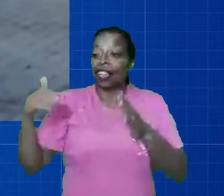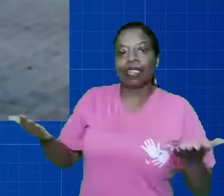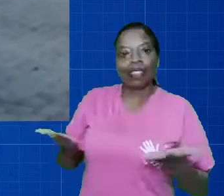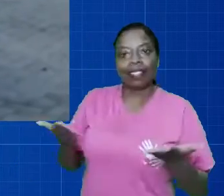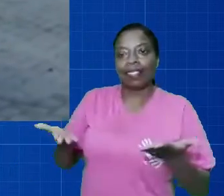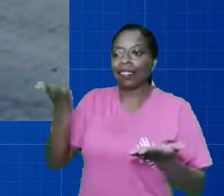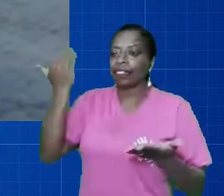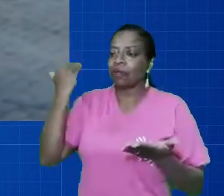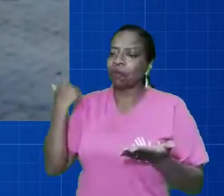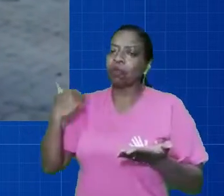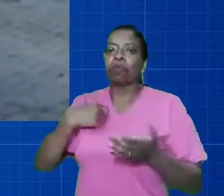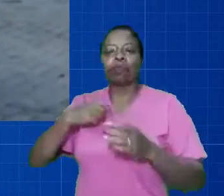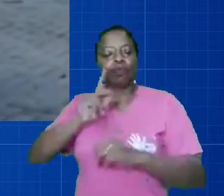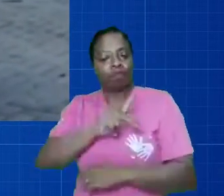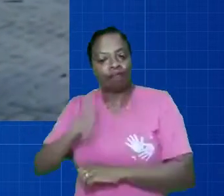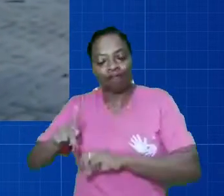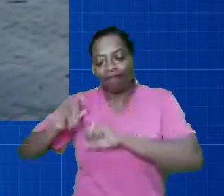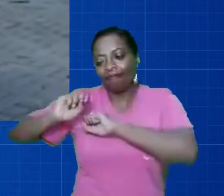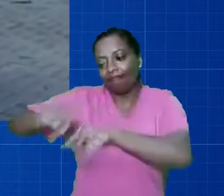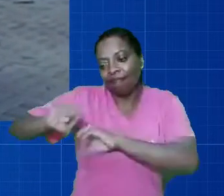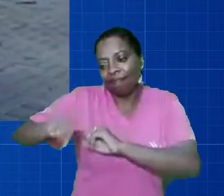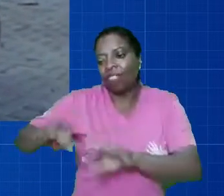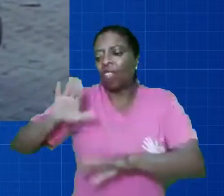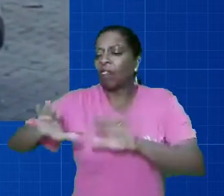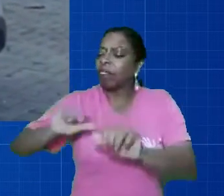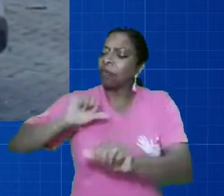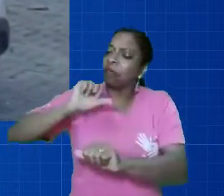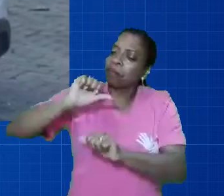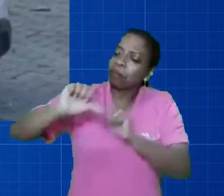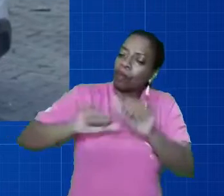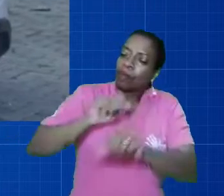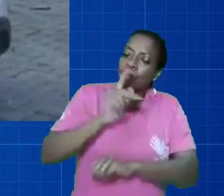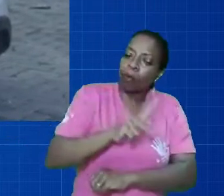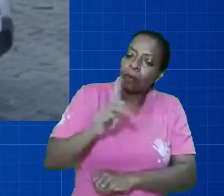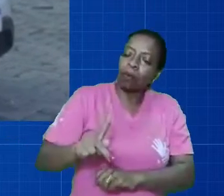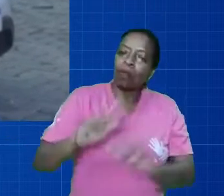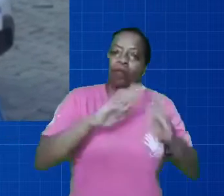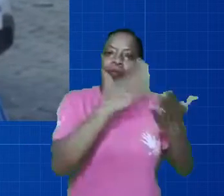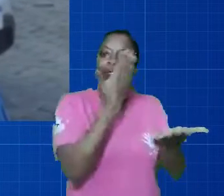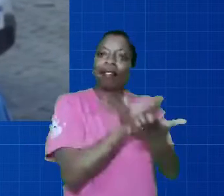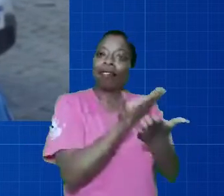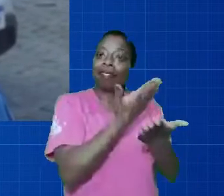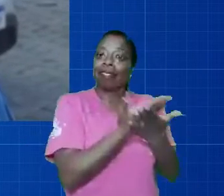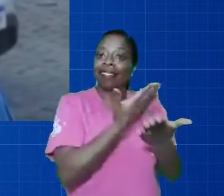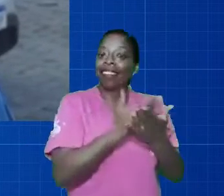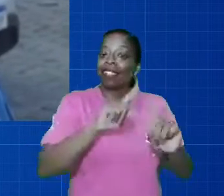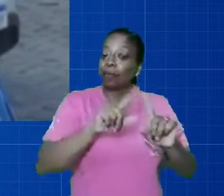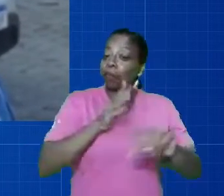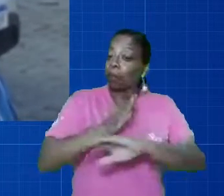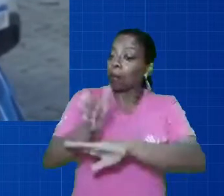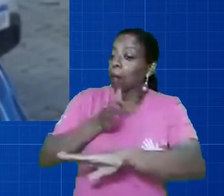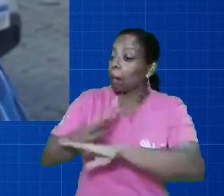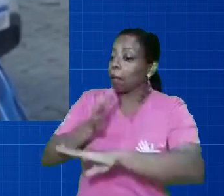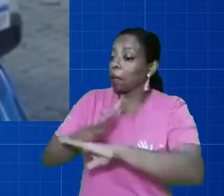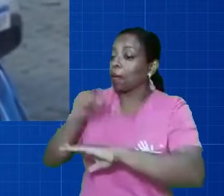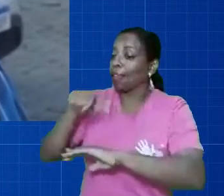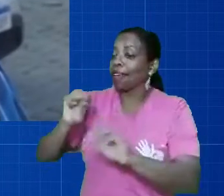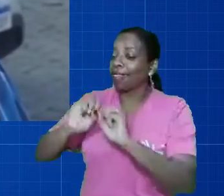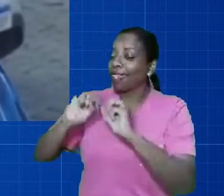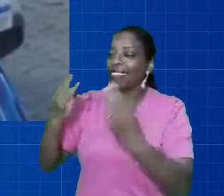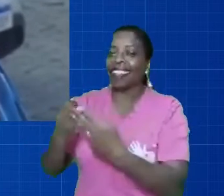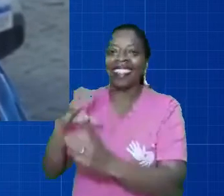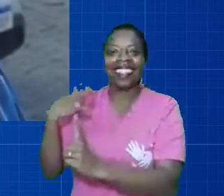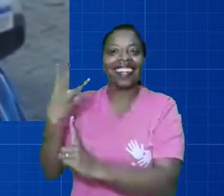da oficina, em alguns momentos eu estava como professora nas escolas, mas participando das formações que a oficina realizava. E agora